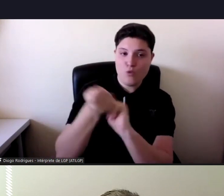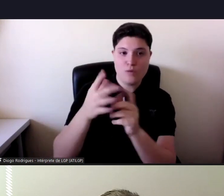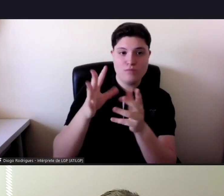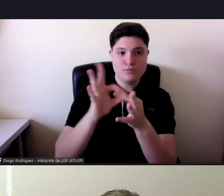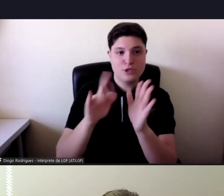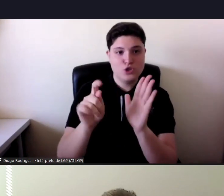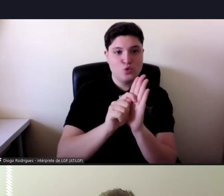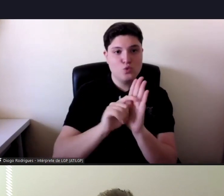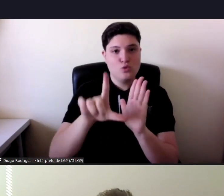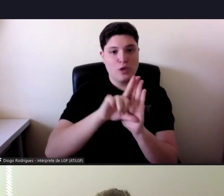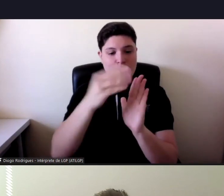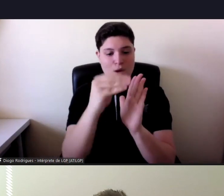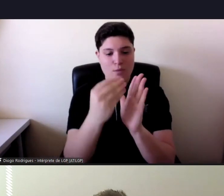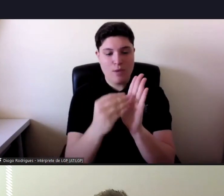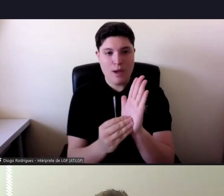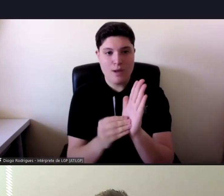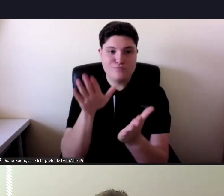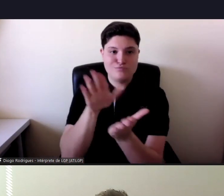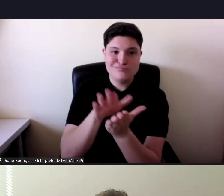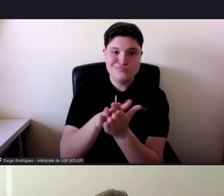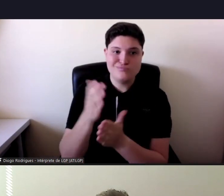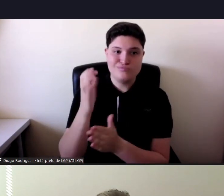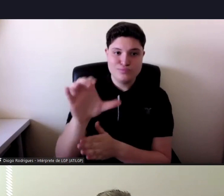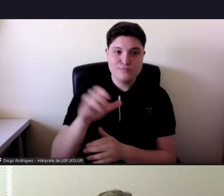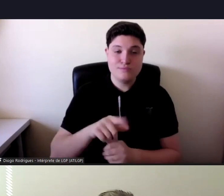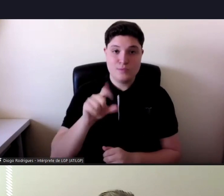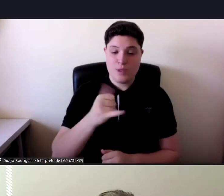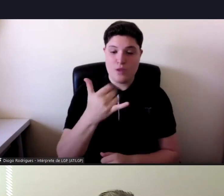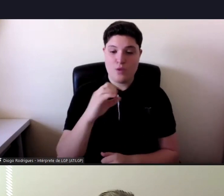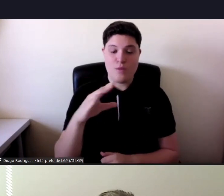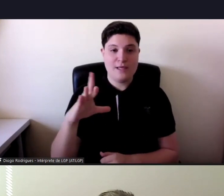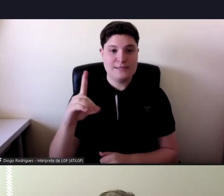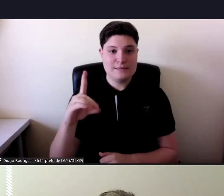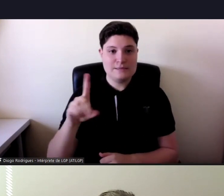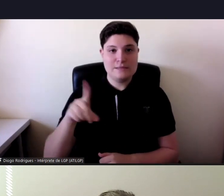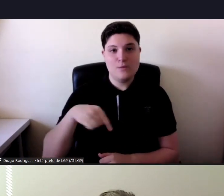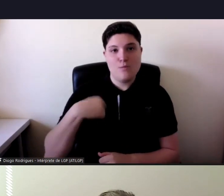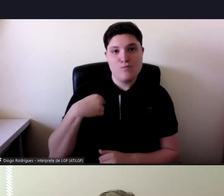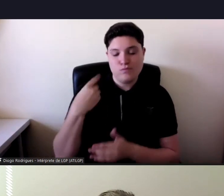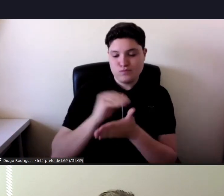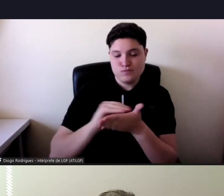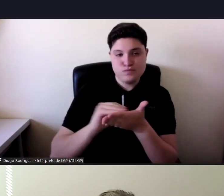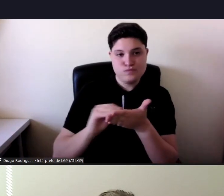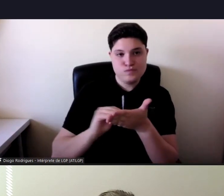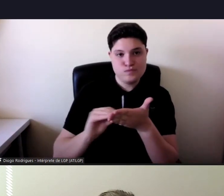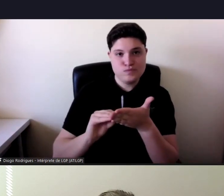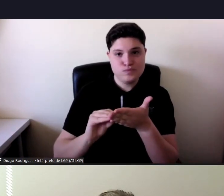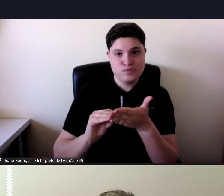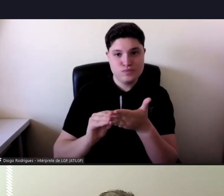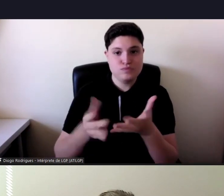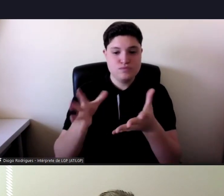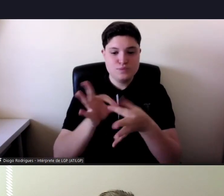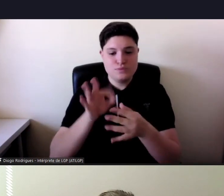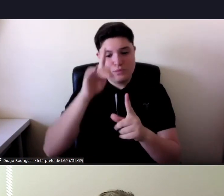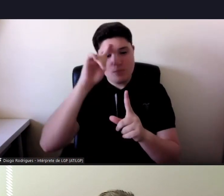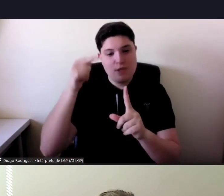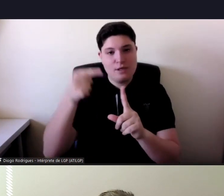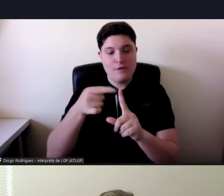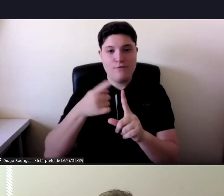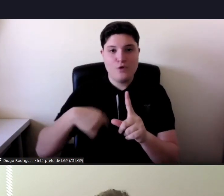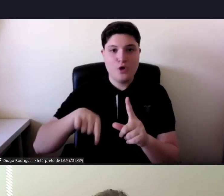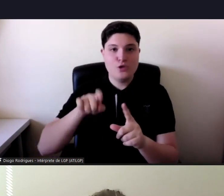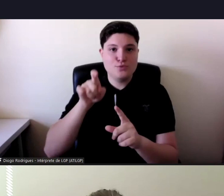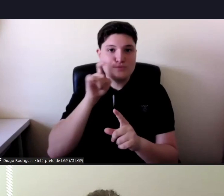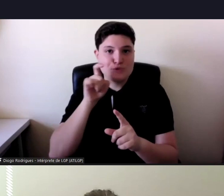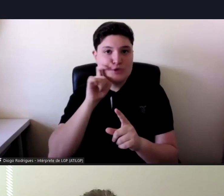Planeta. Em 2016, é coeditor do Safe Operating Space Treaty, A New Approach